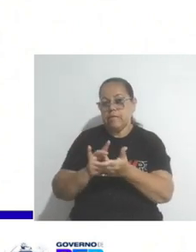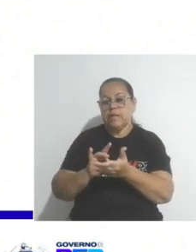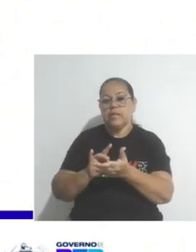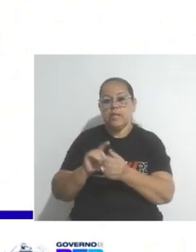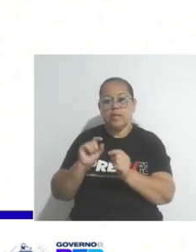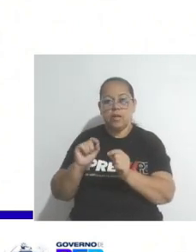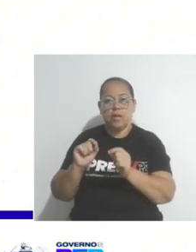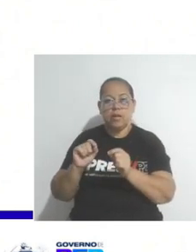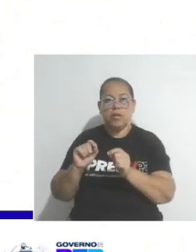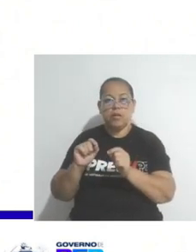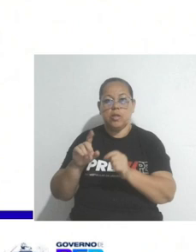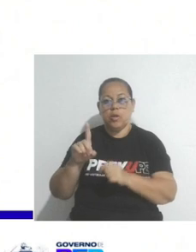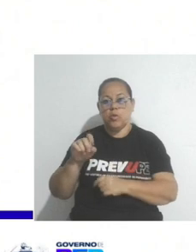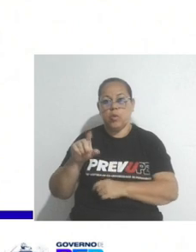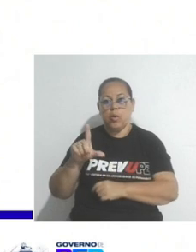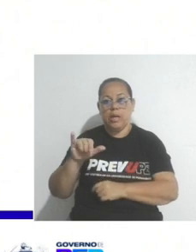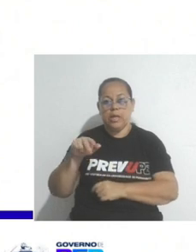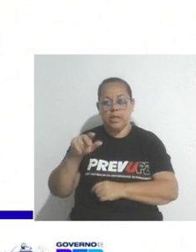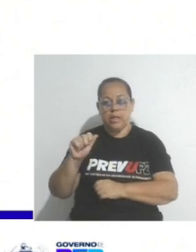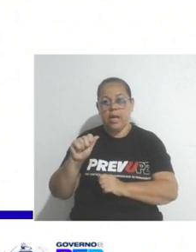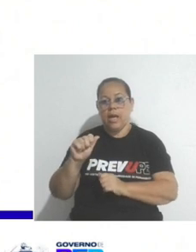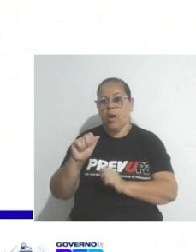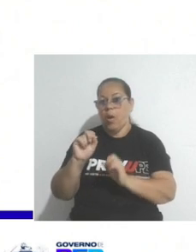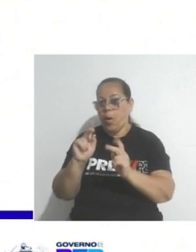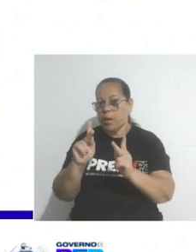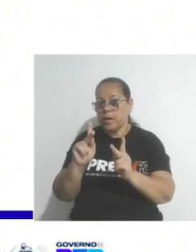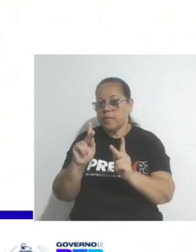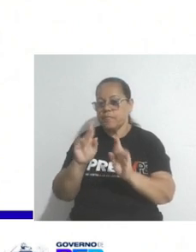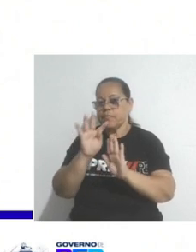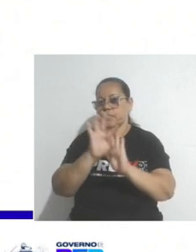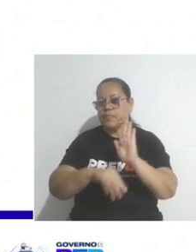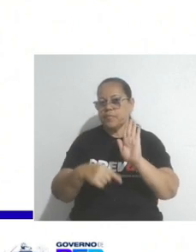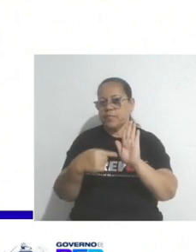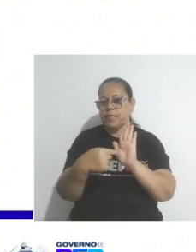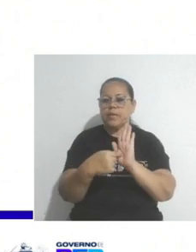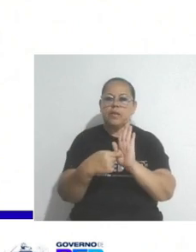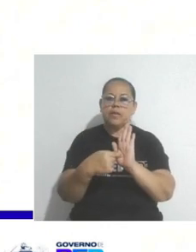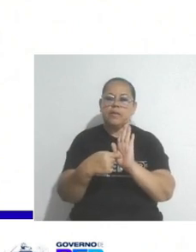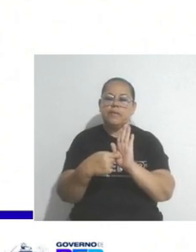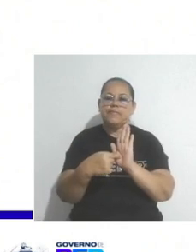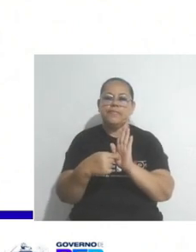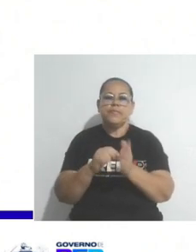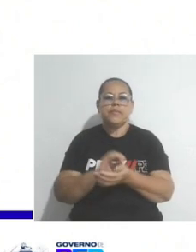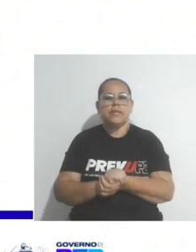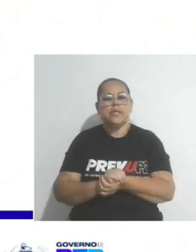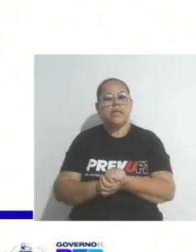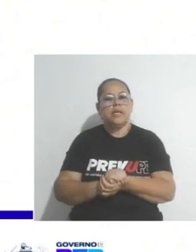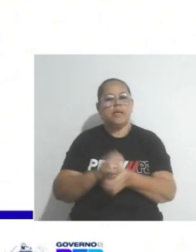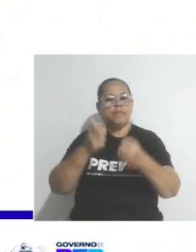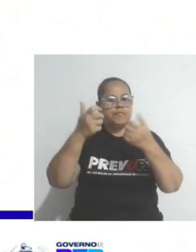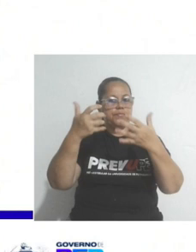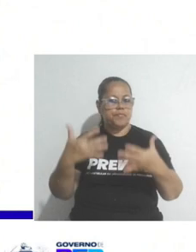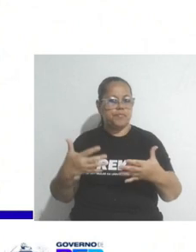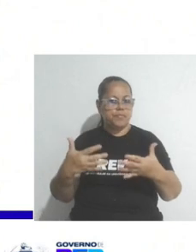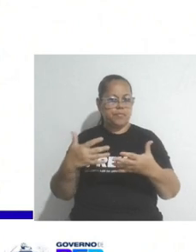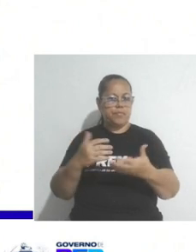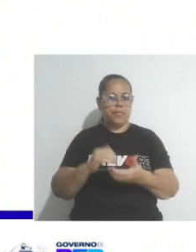uma dolina ok vamos ao texto na sequência o texto de forma